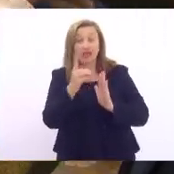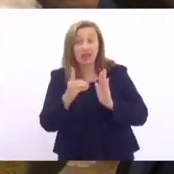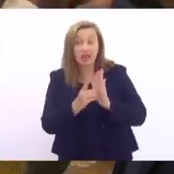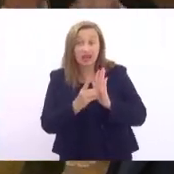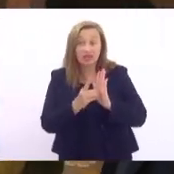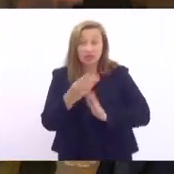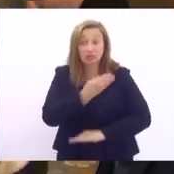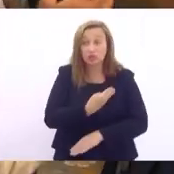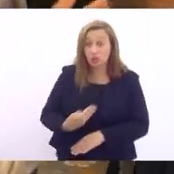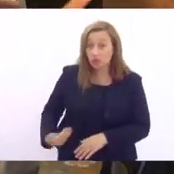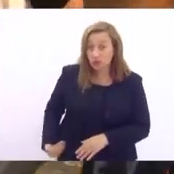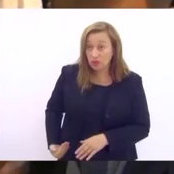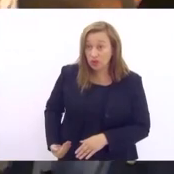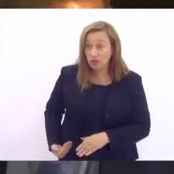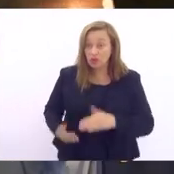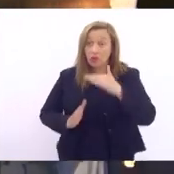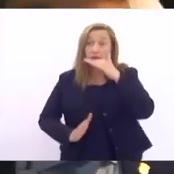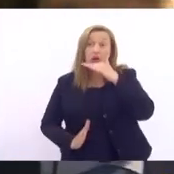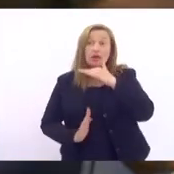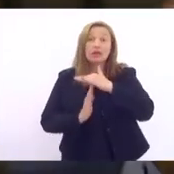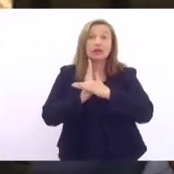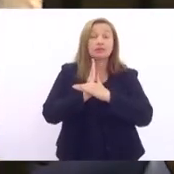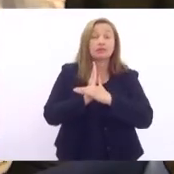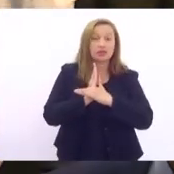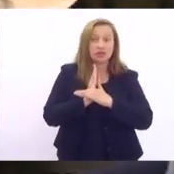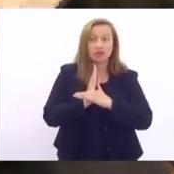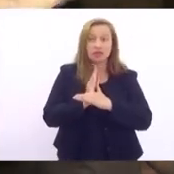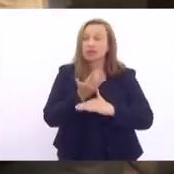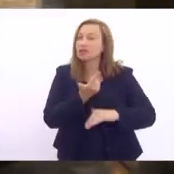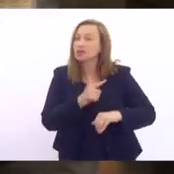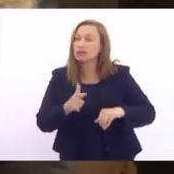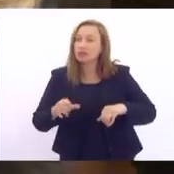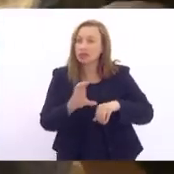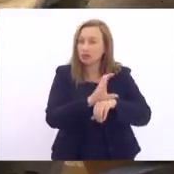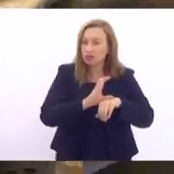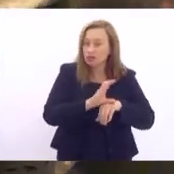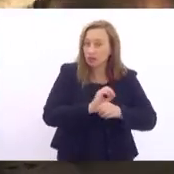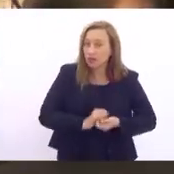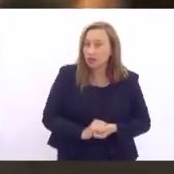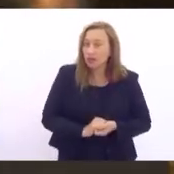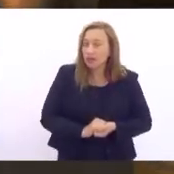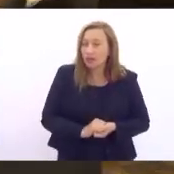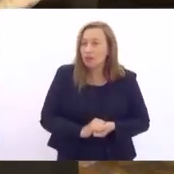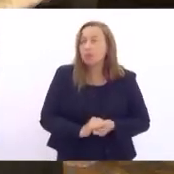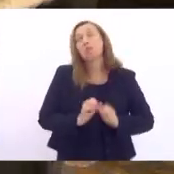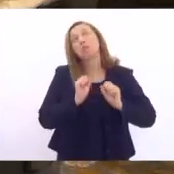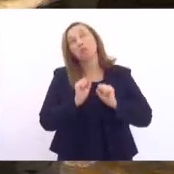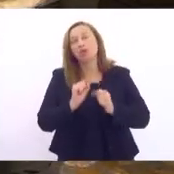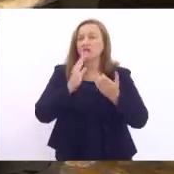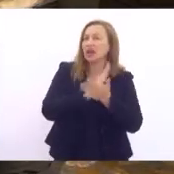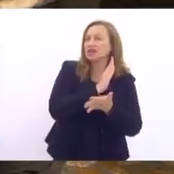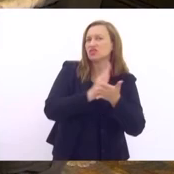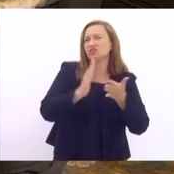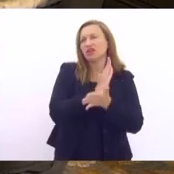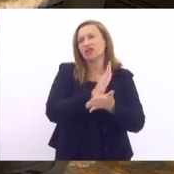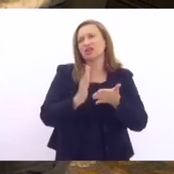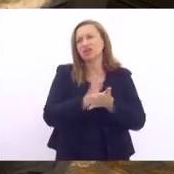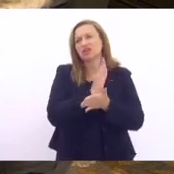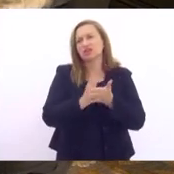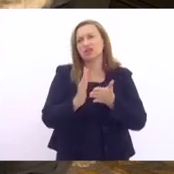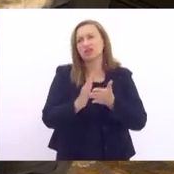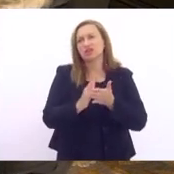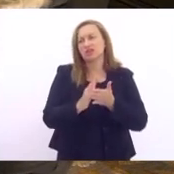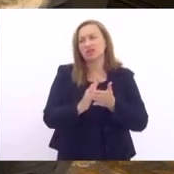limites constitucionais e legais. Pode até, às vezes, ser supressivo de um artigo